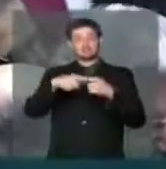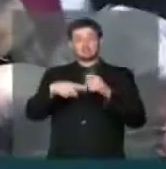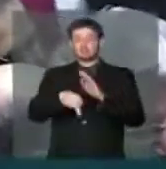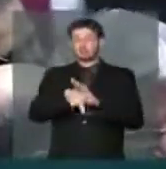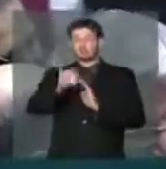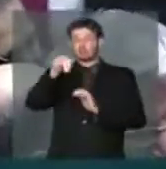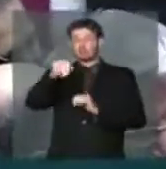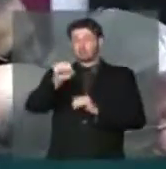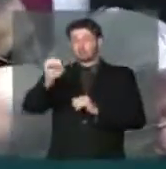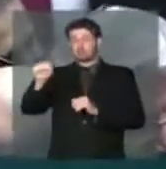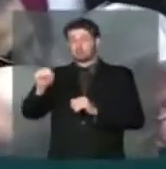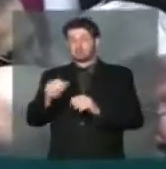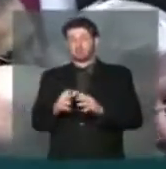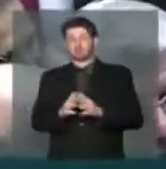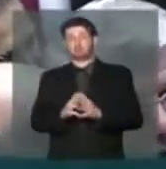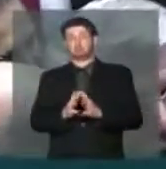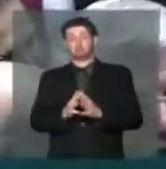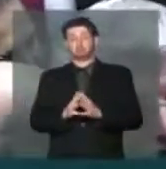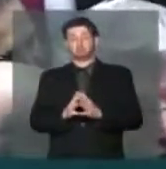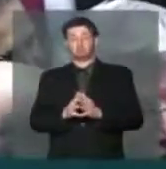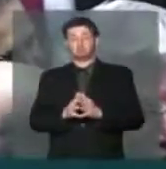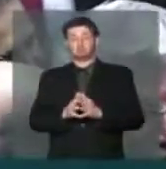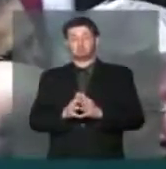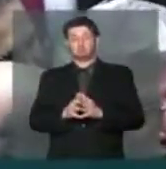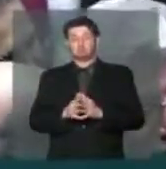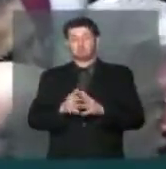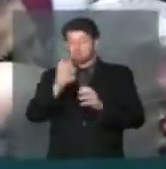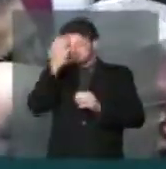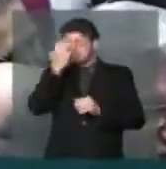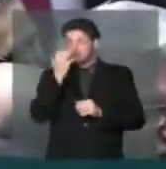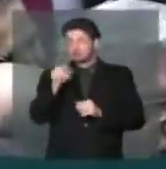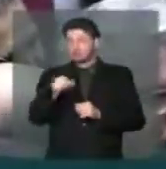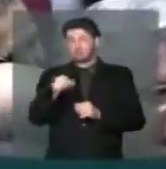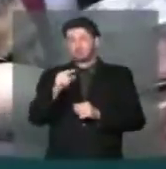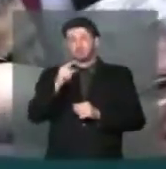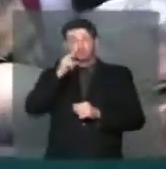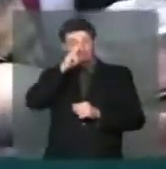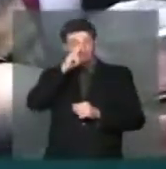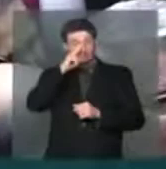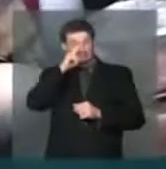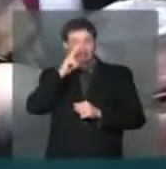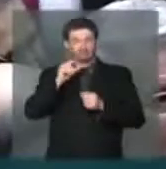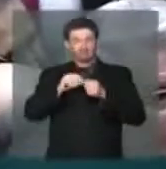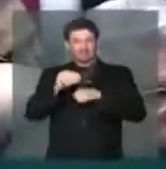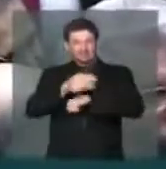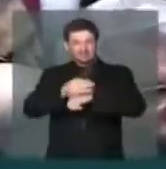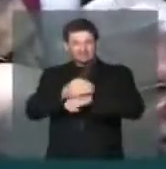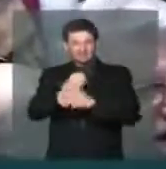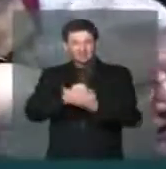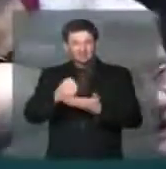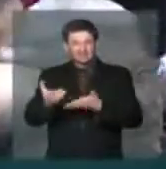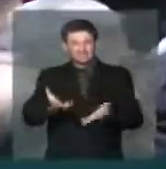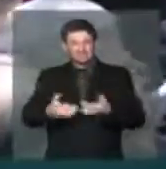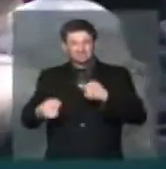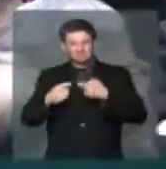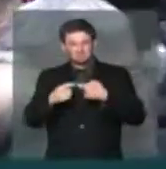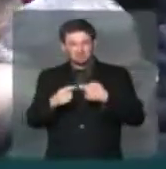de Seguridade Social. Isto é muito sério, é muito grave. Está terceirizando um